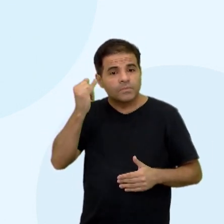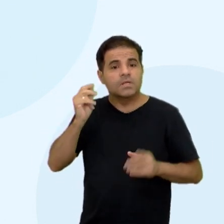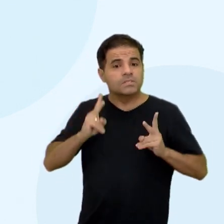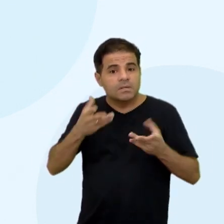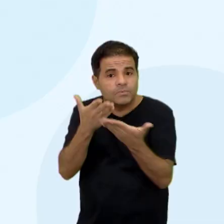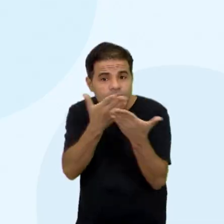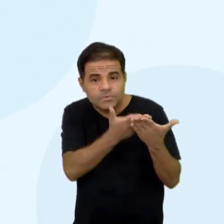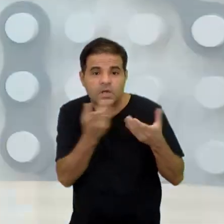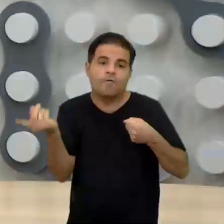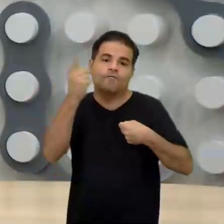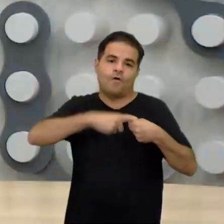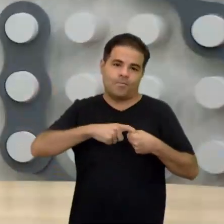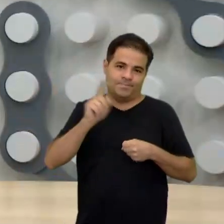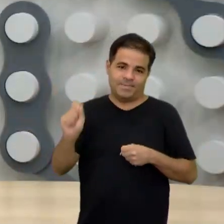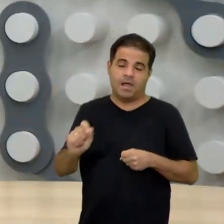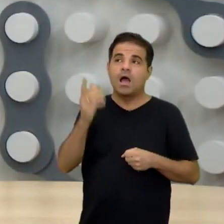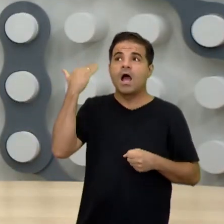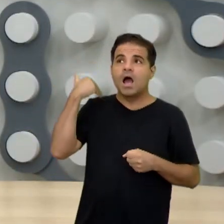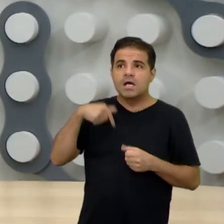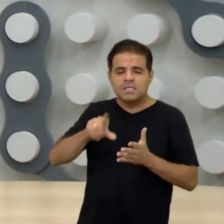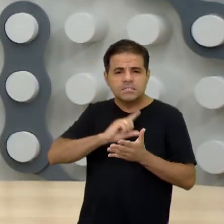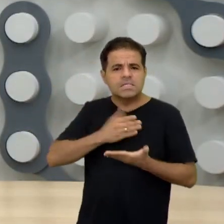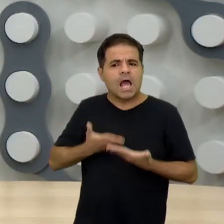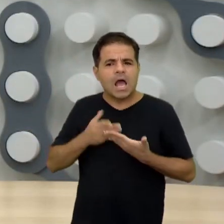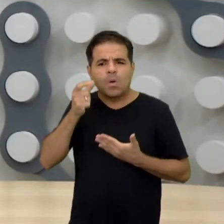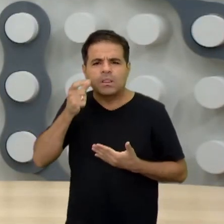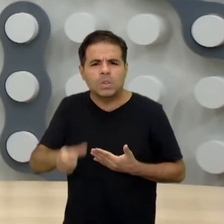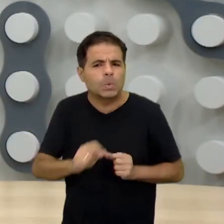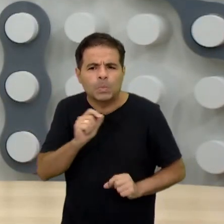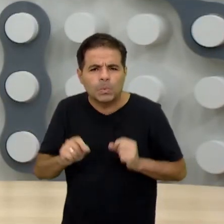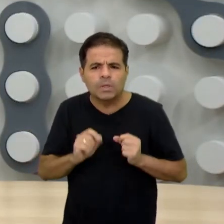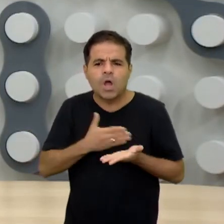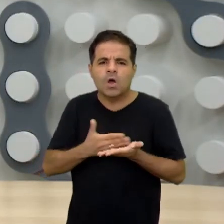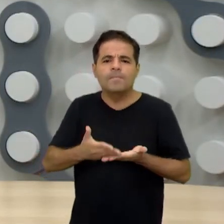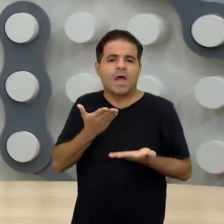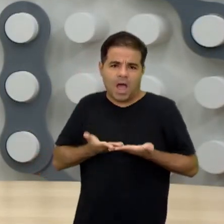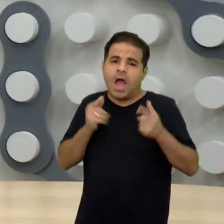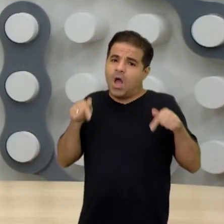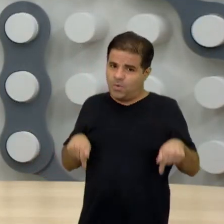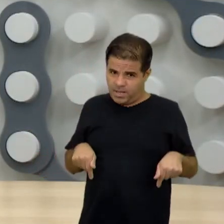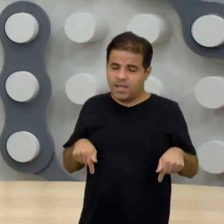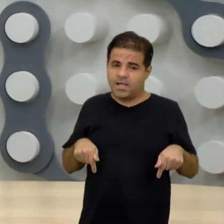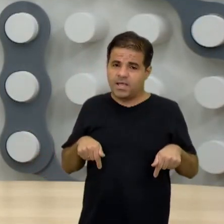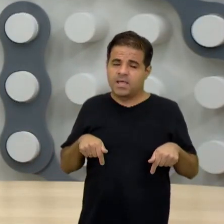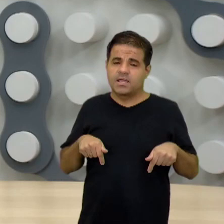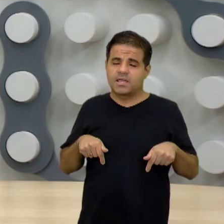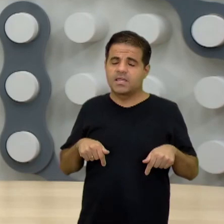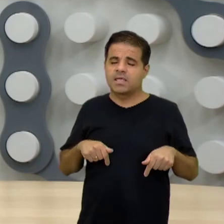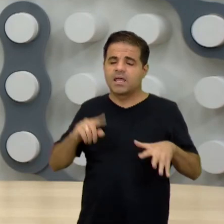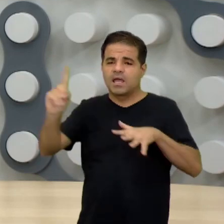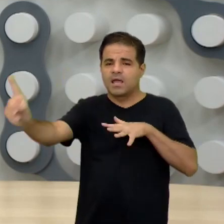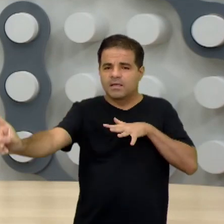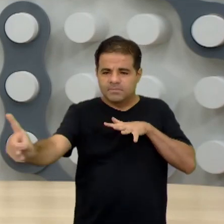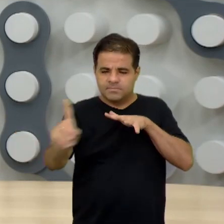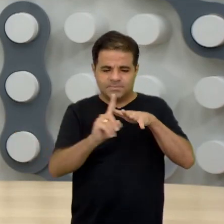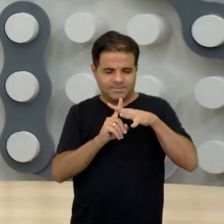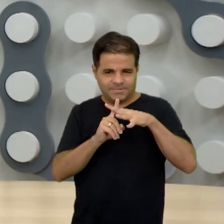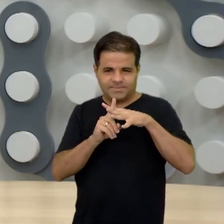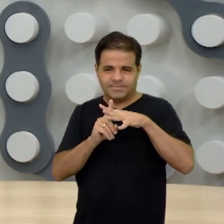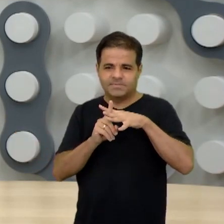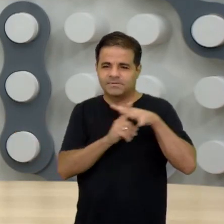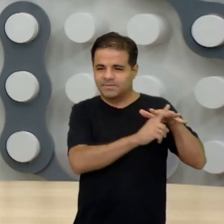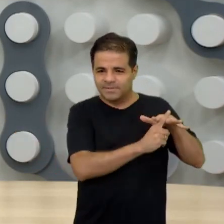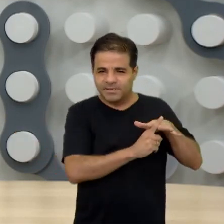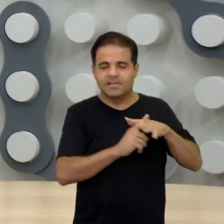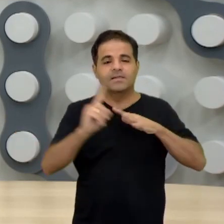estudante retomar aquilo que ele tinha na aula anterior, mesmo porque como essa aula é uma aula assíncrona, né? Que vocês estão tendo acesso agora,